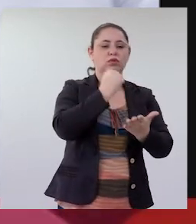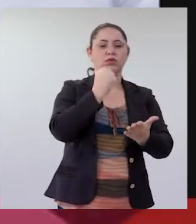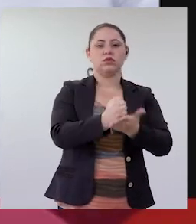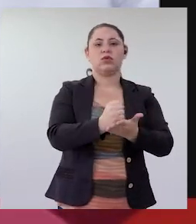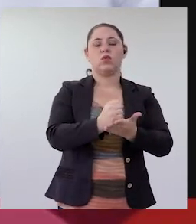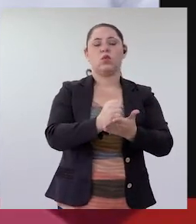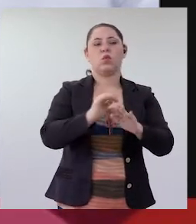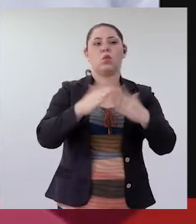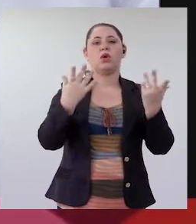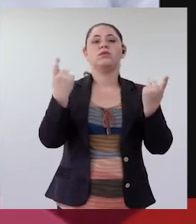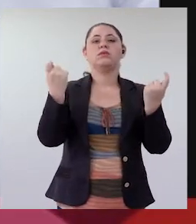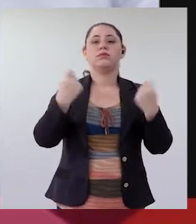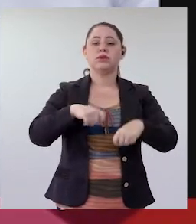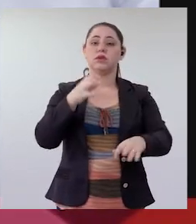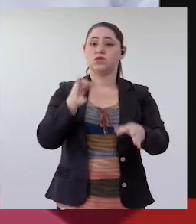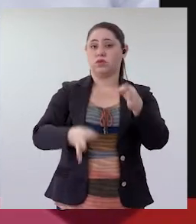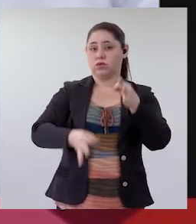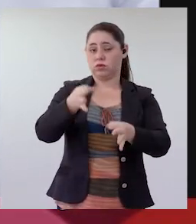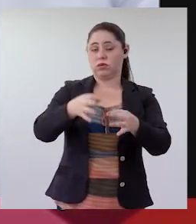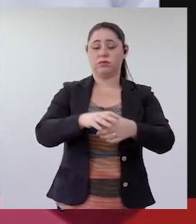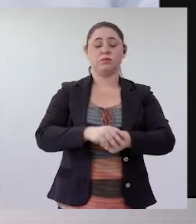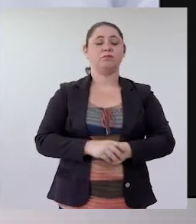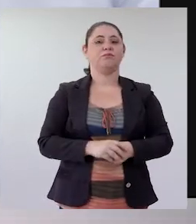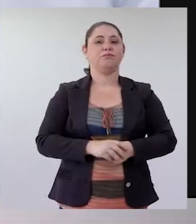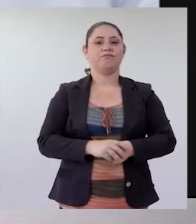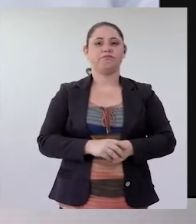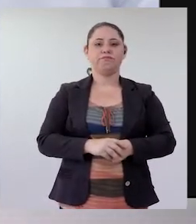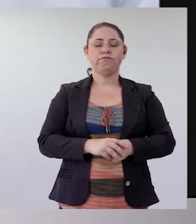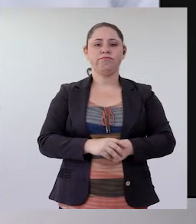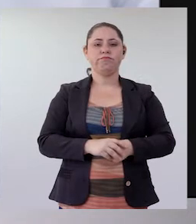ou quando ela deve procurar, por exemplo, o Poder Judiciário?